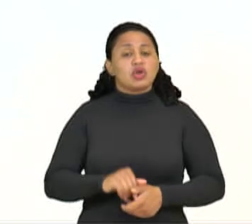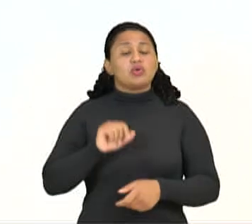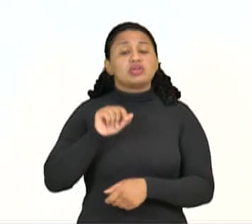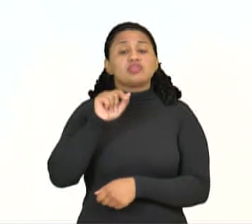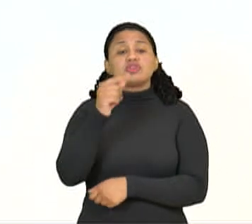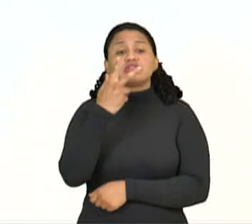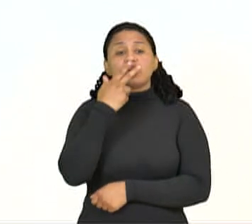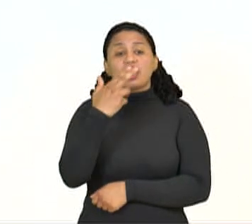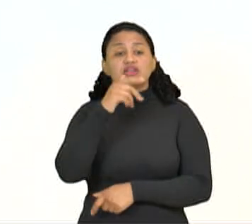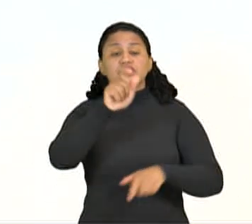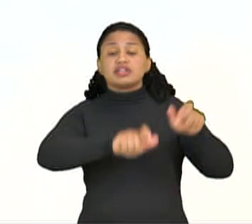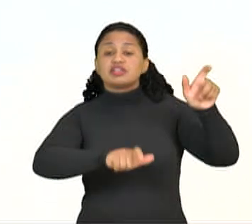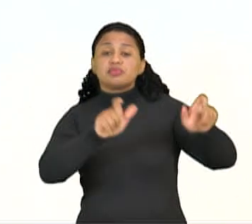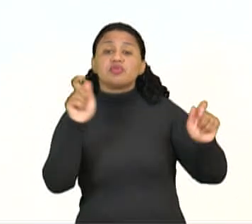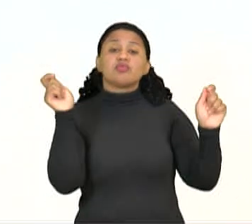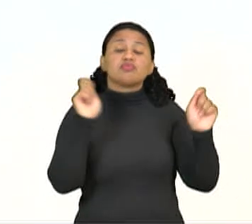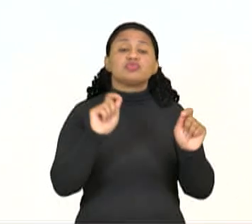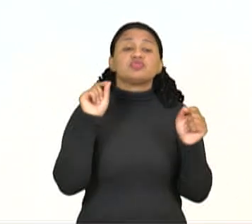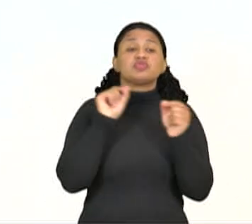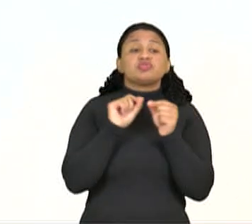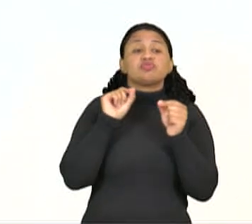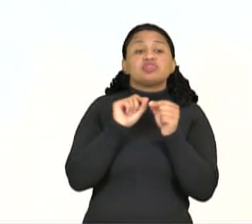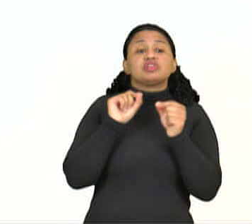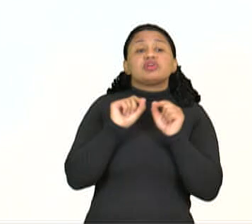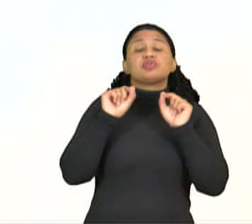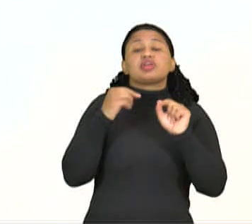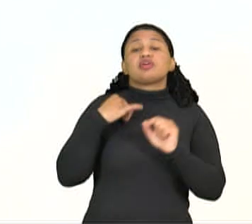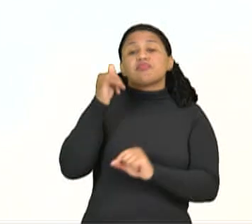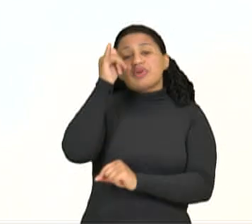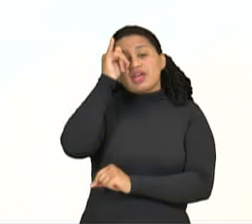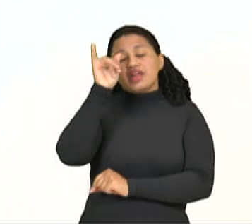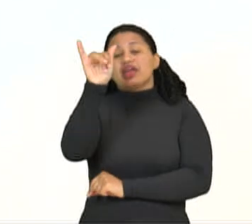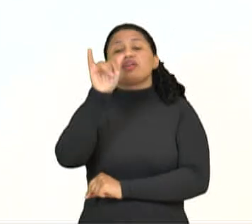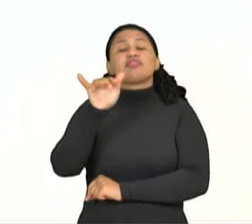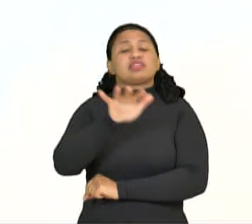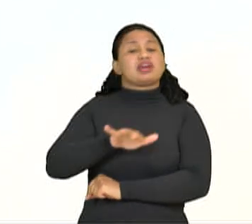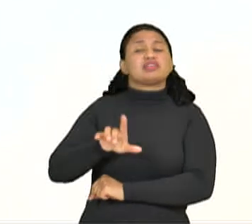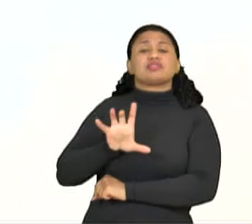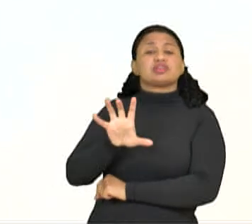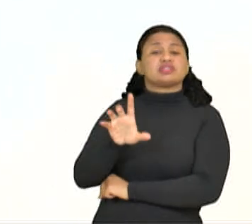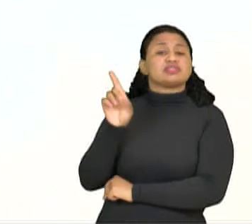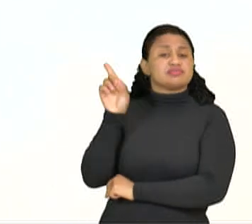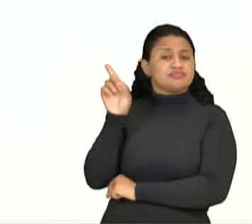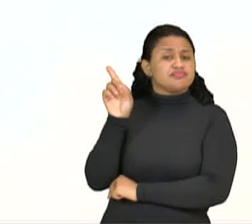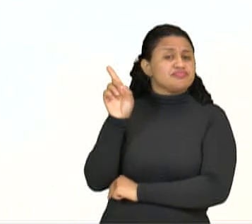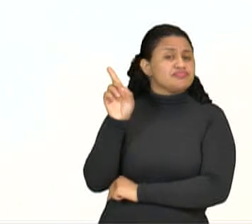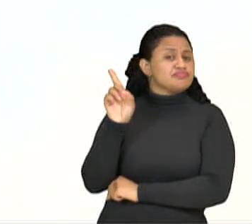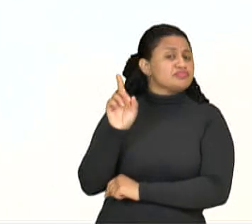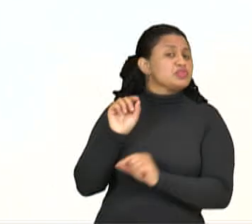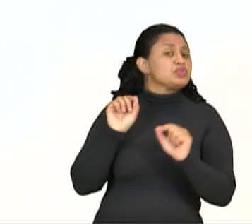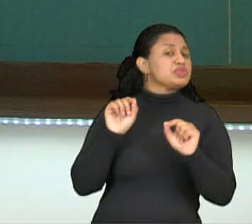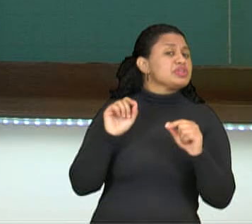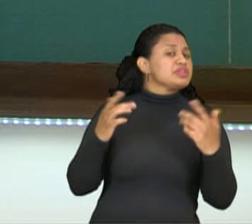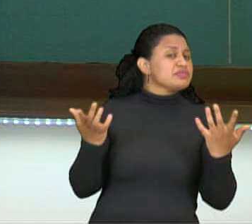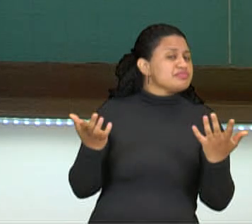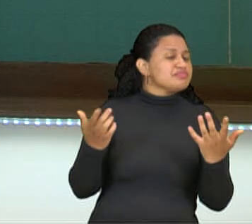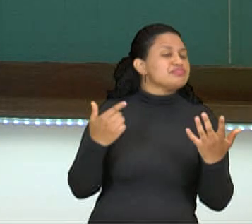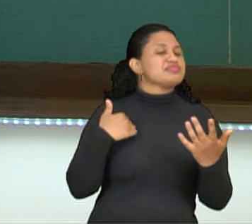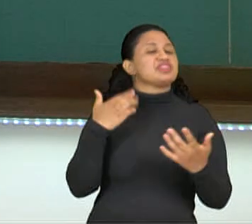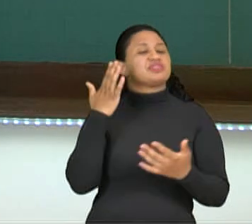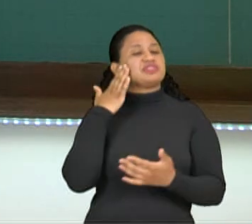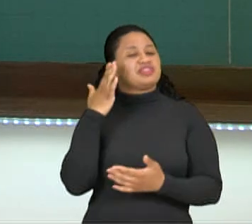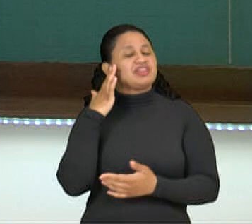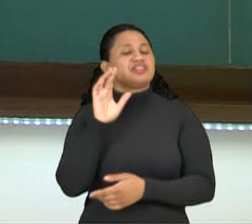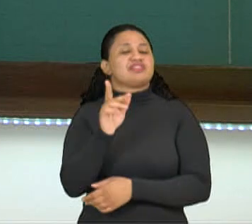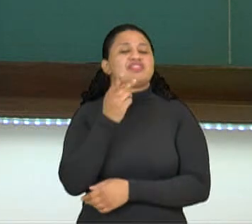as pessoas poderiam fazer para evitar uma situação como essa da foto? Eu já sei que você